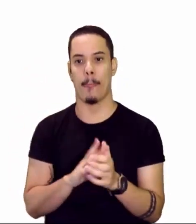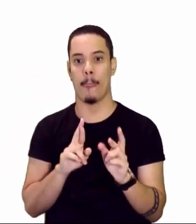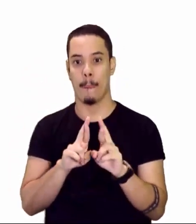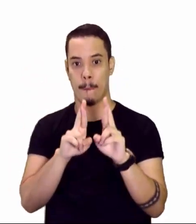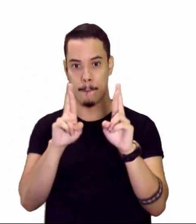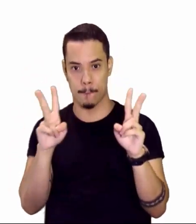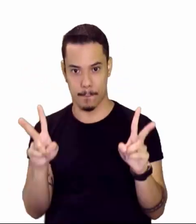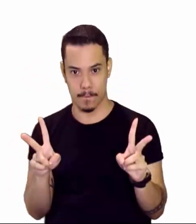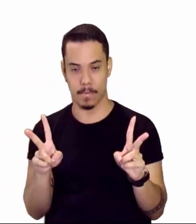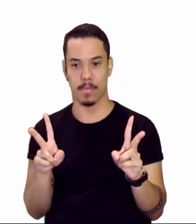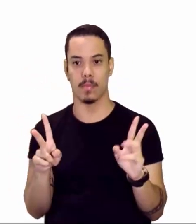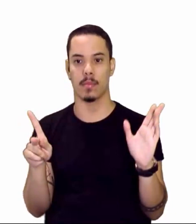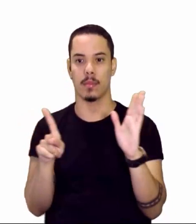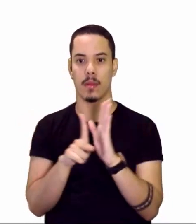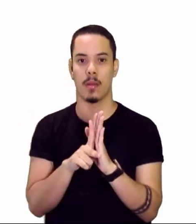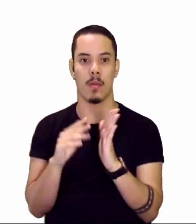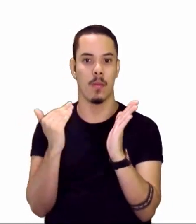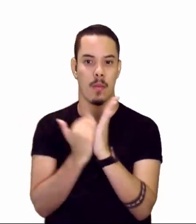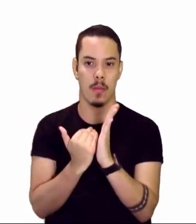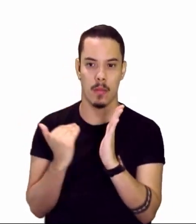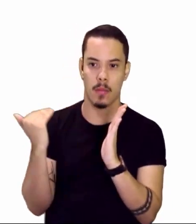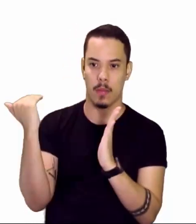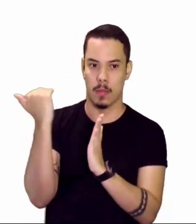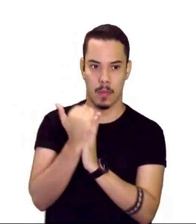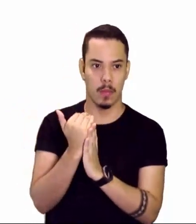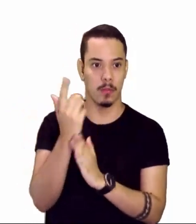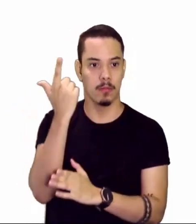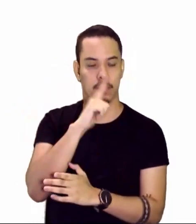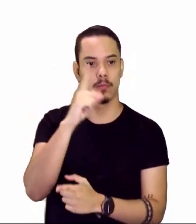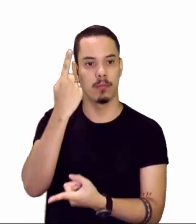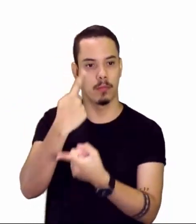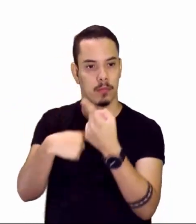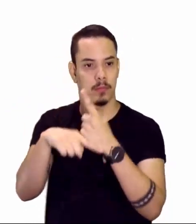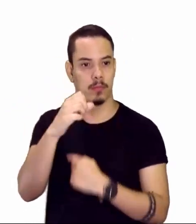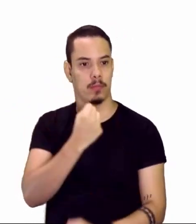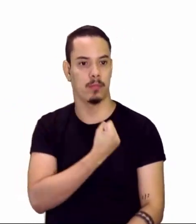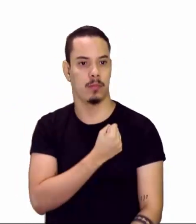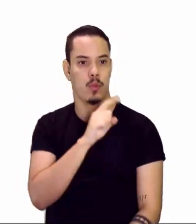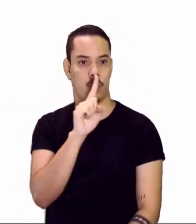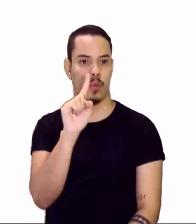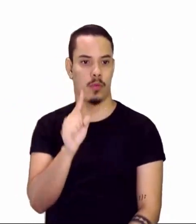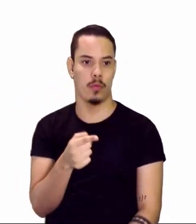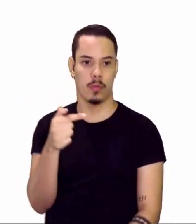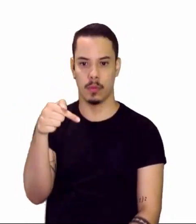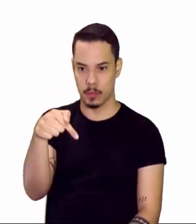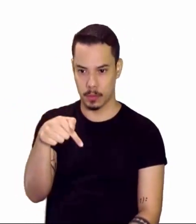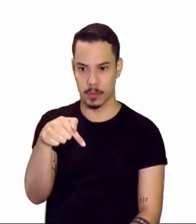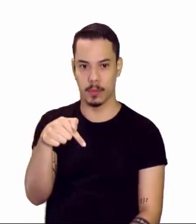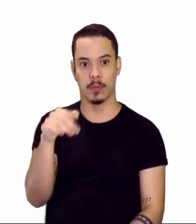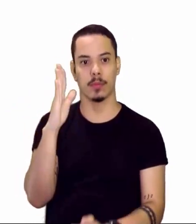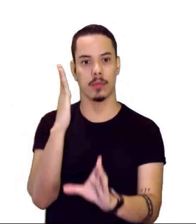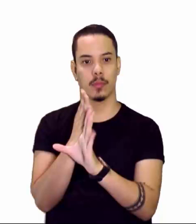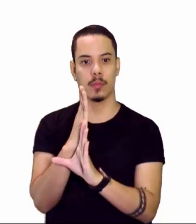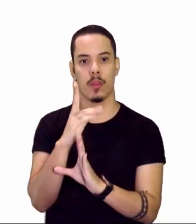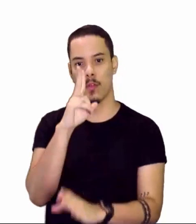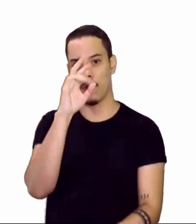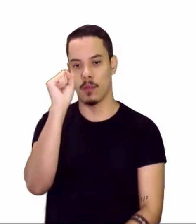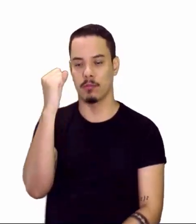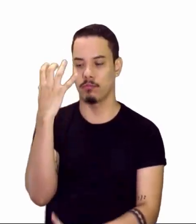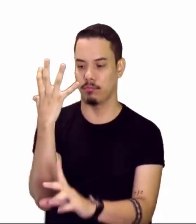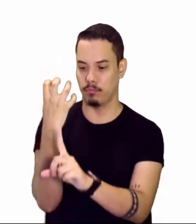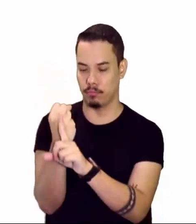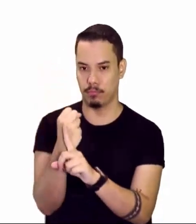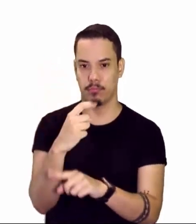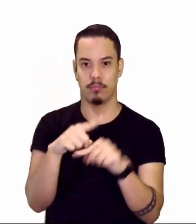da eletronegatividade for maior, superar o valor de 1,7, devido à forte atração de um